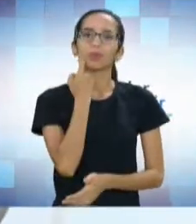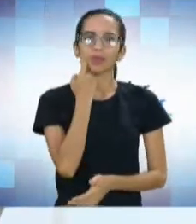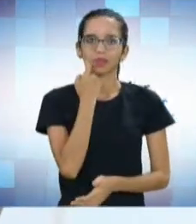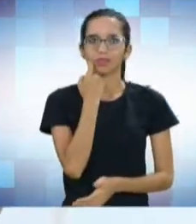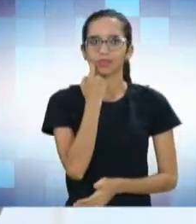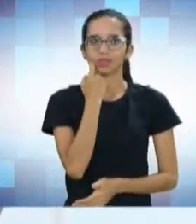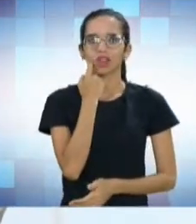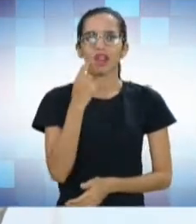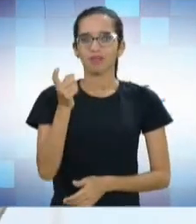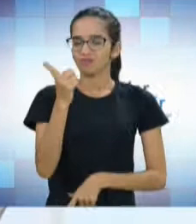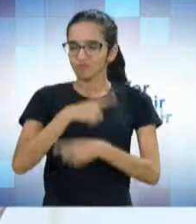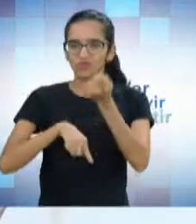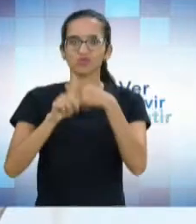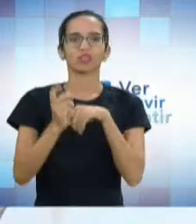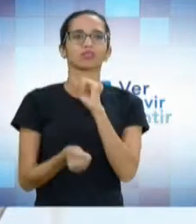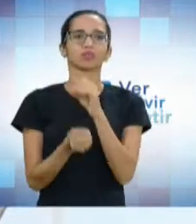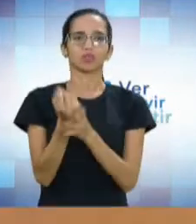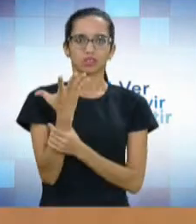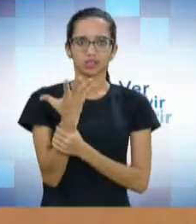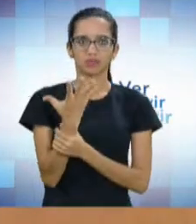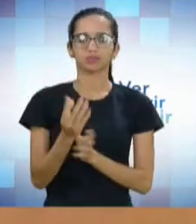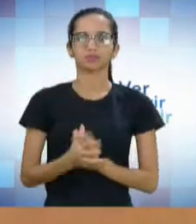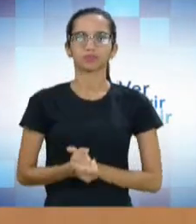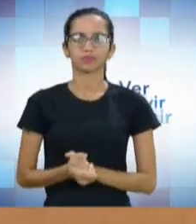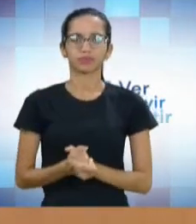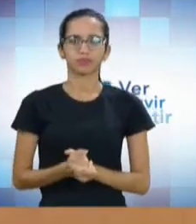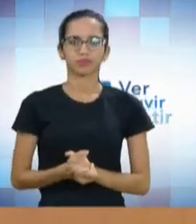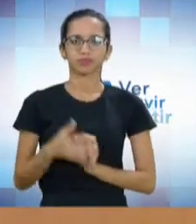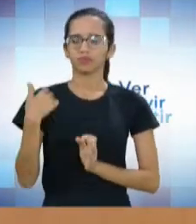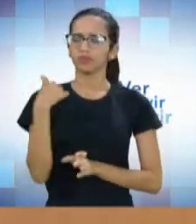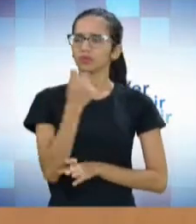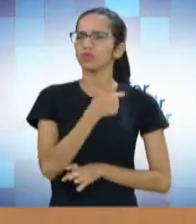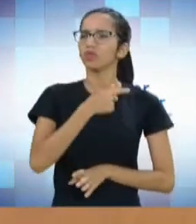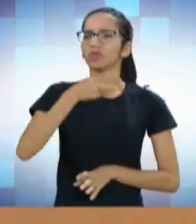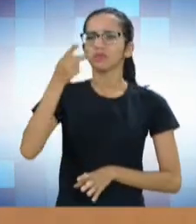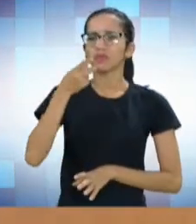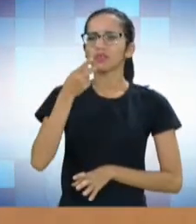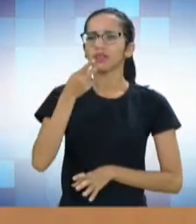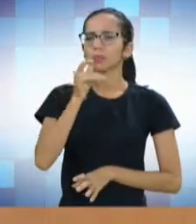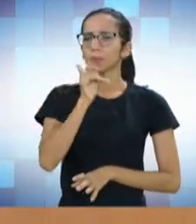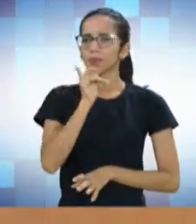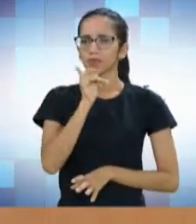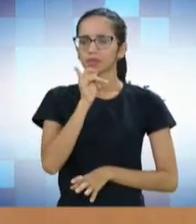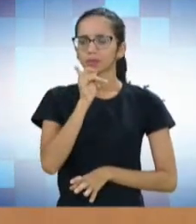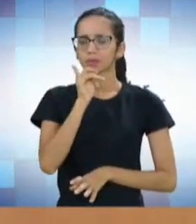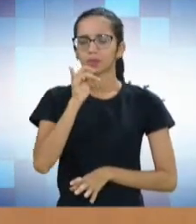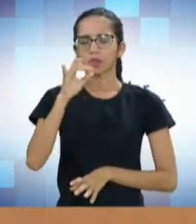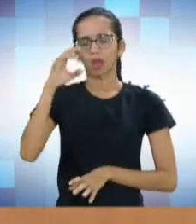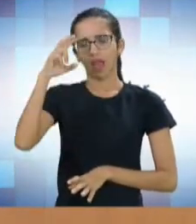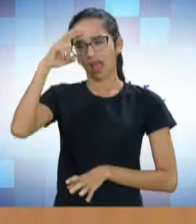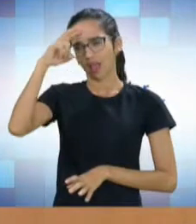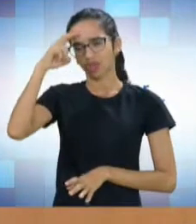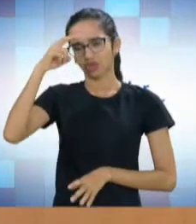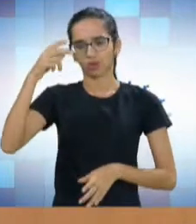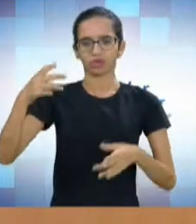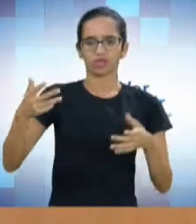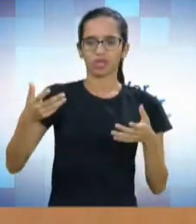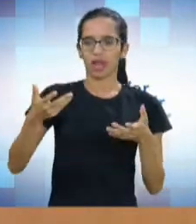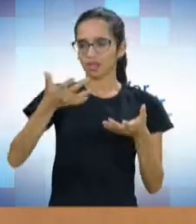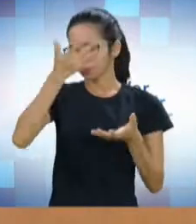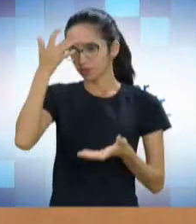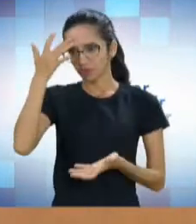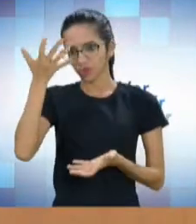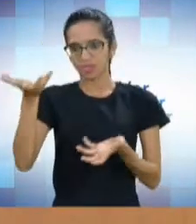sendo verdadeiro sucesso bom seria se nós falamos muito na história da competitividade principalmente na